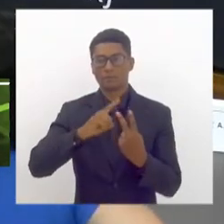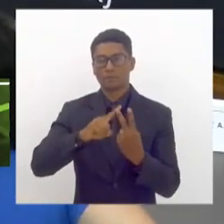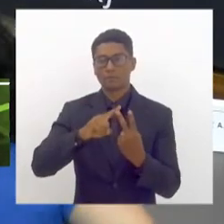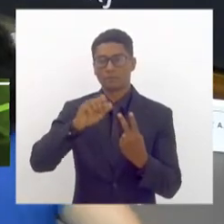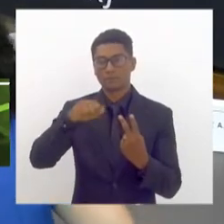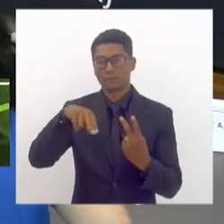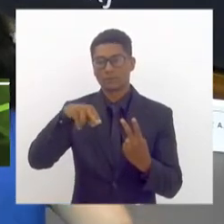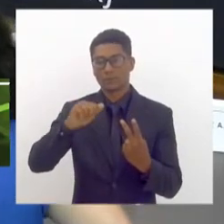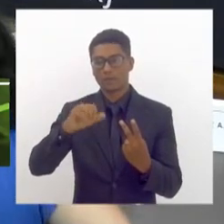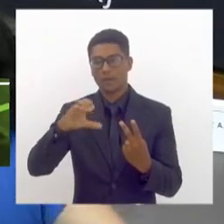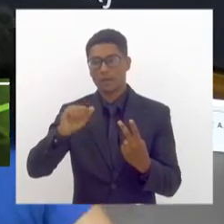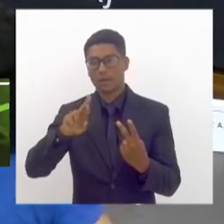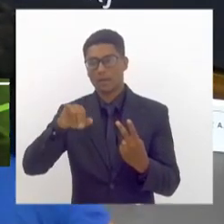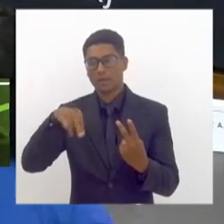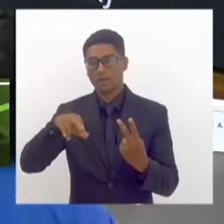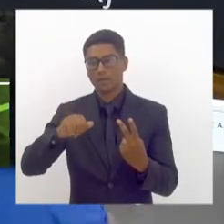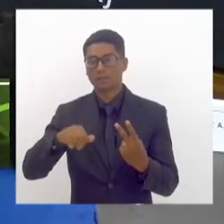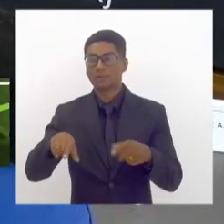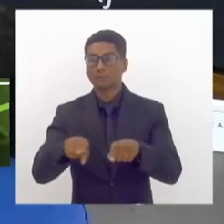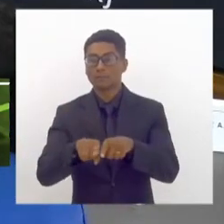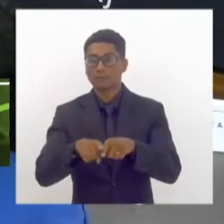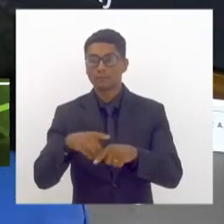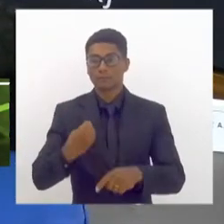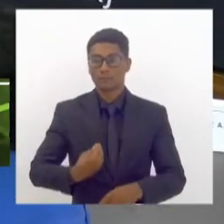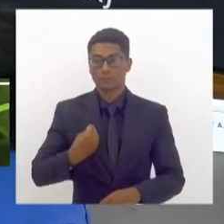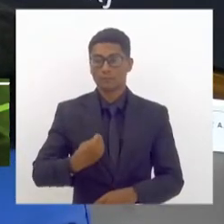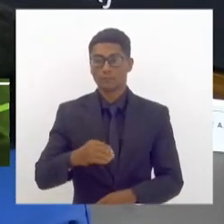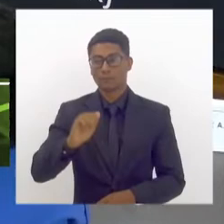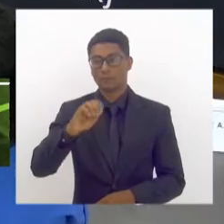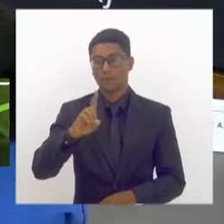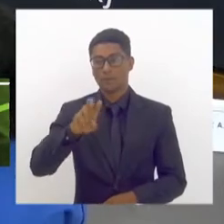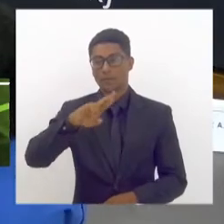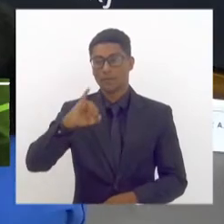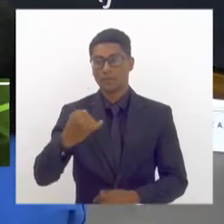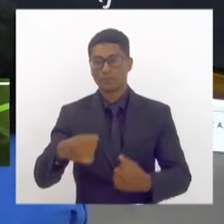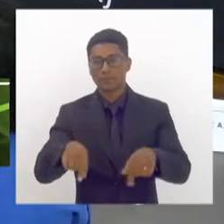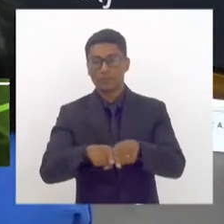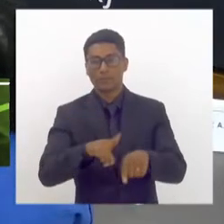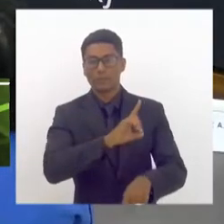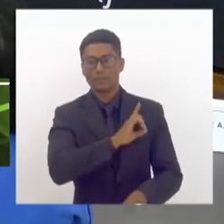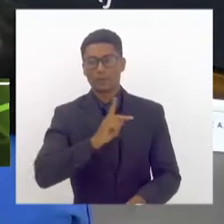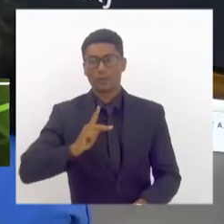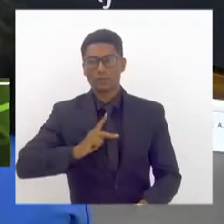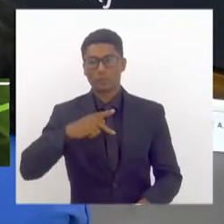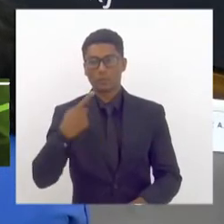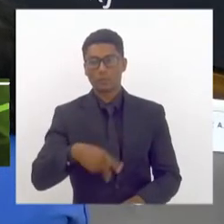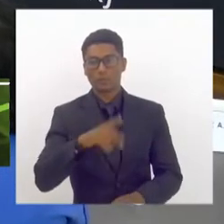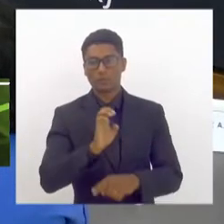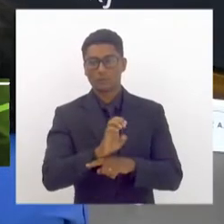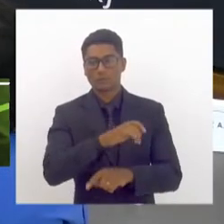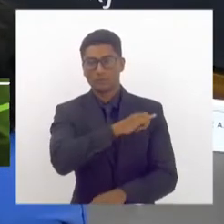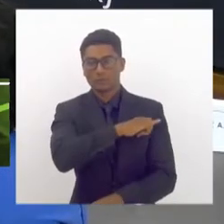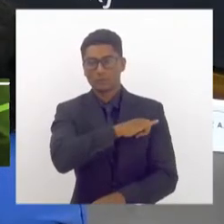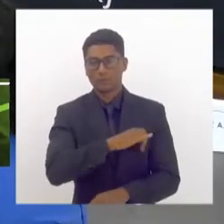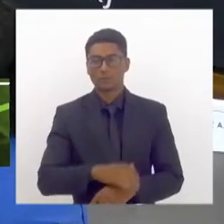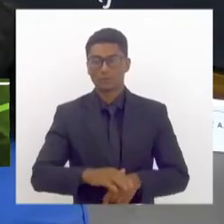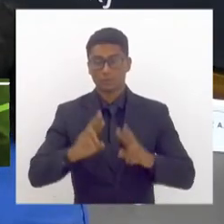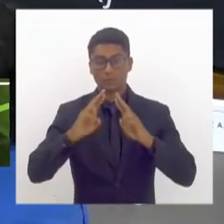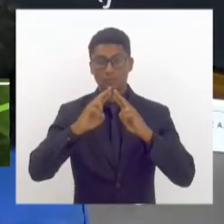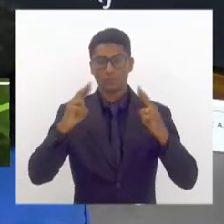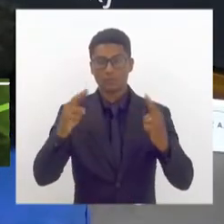Brenner. Registro também aqui a presença da ADERJ, da Defensoria Pública do Estado do Rio de Janeiro. Então, dando continuidade à nossa